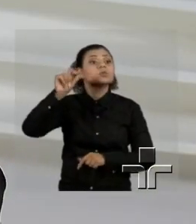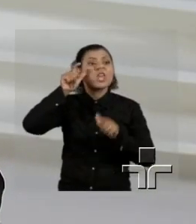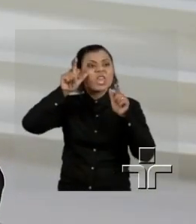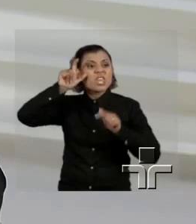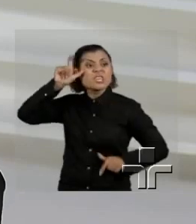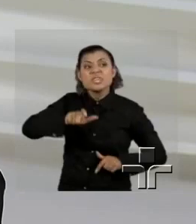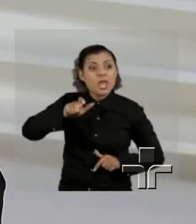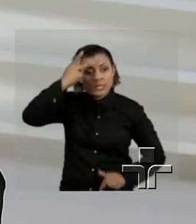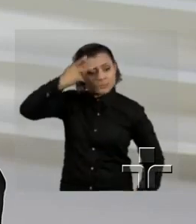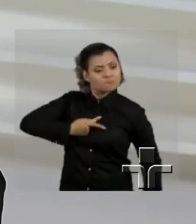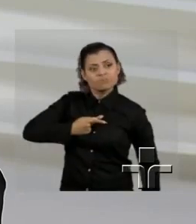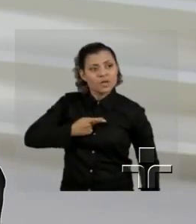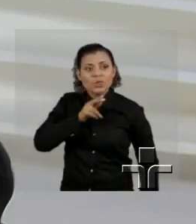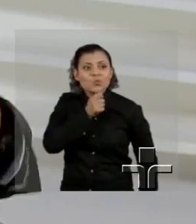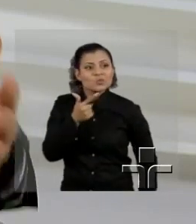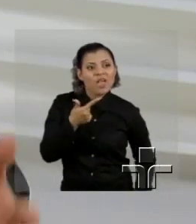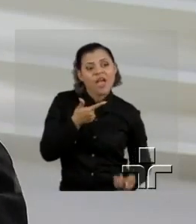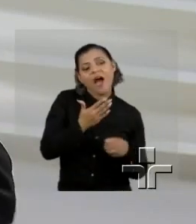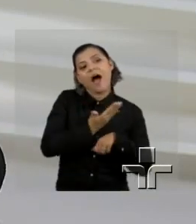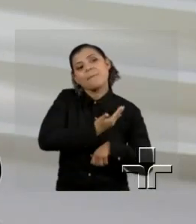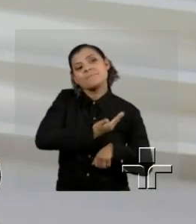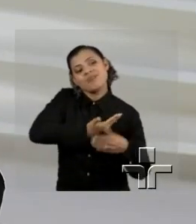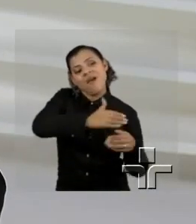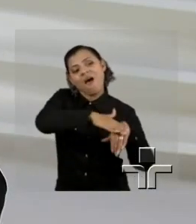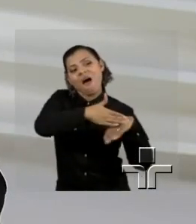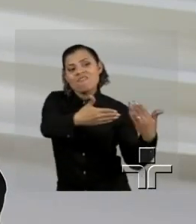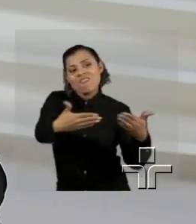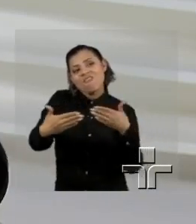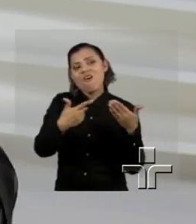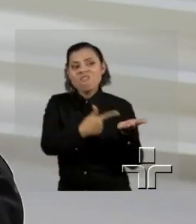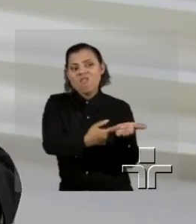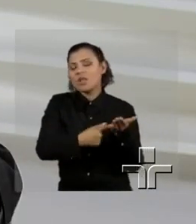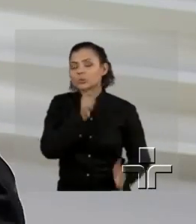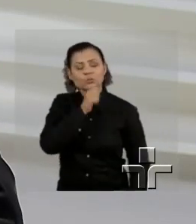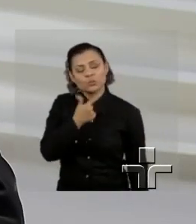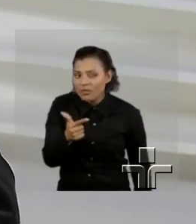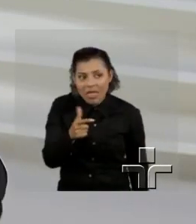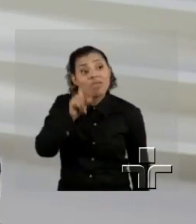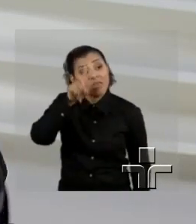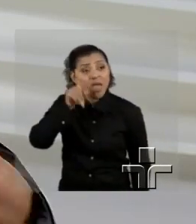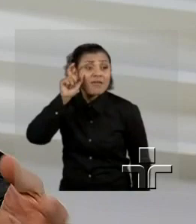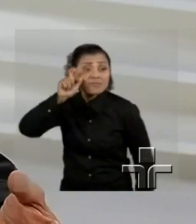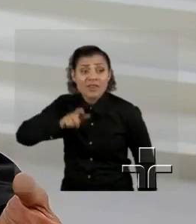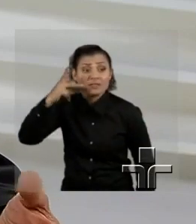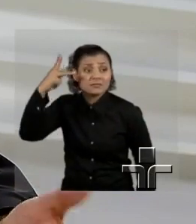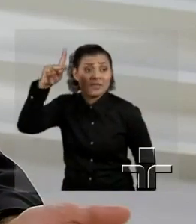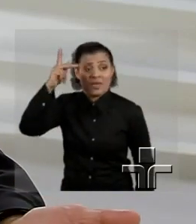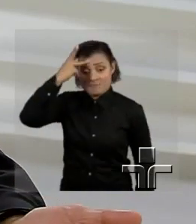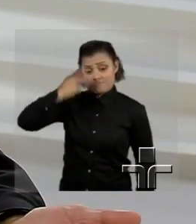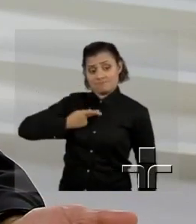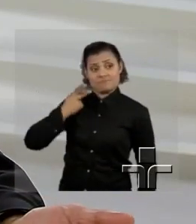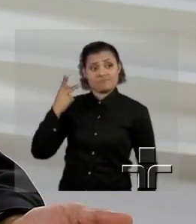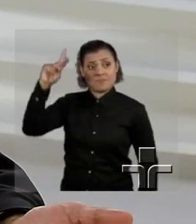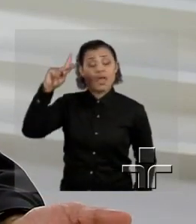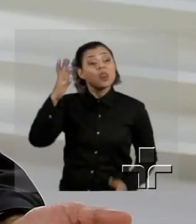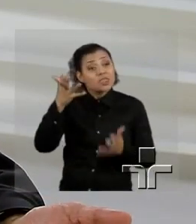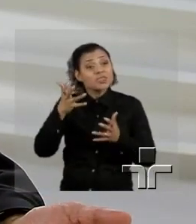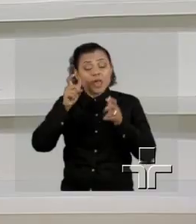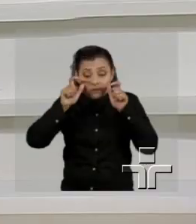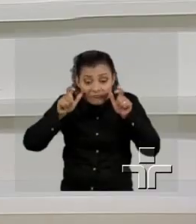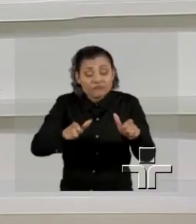tem que consultar não. Nós somos alinhados e nisso aí, por tabela, a nossa política é a política